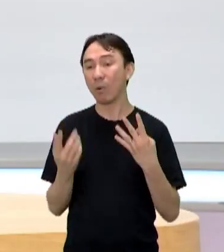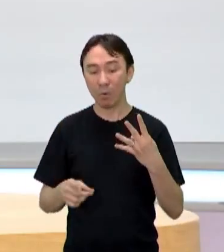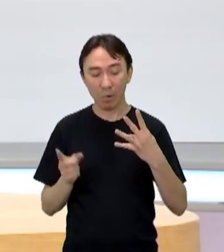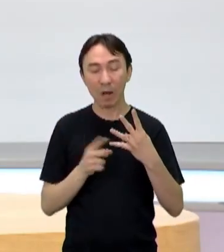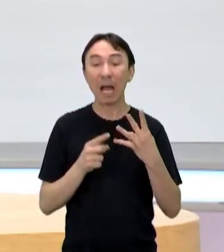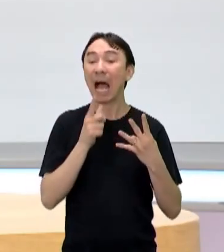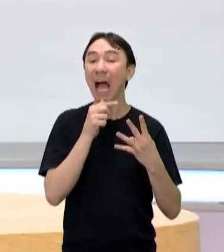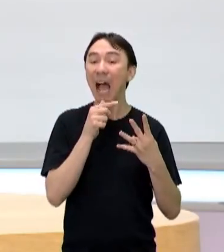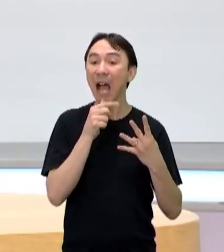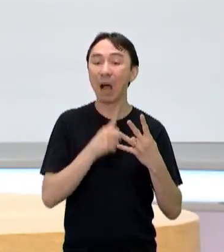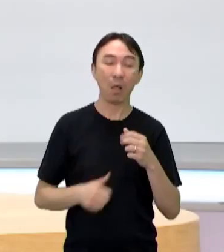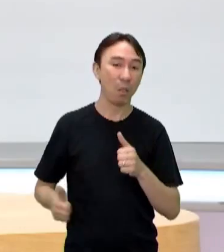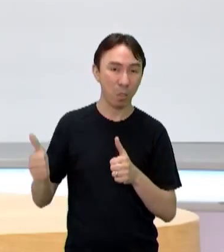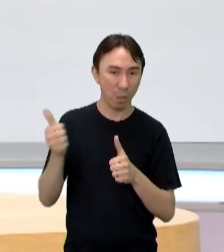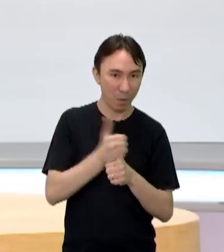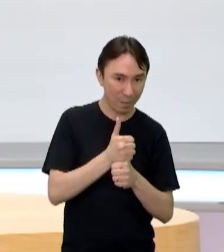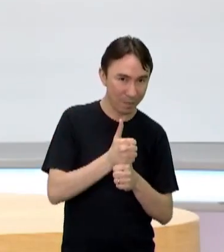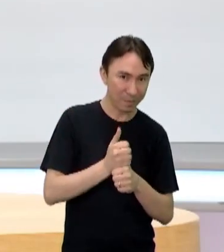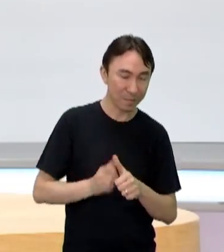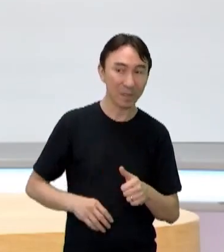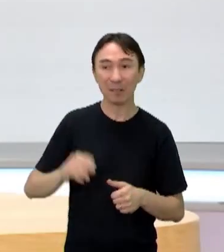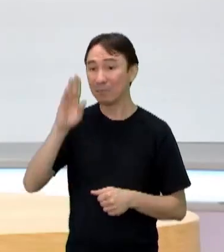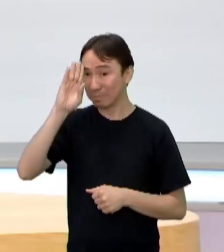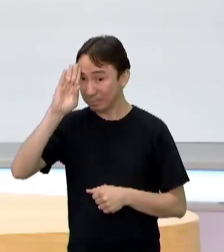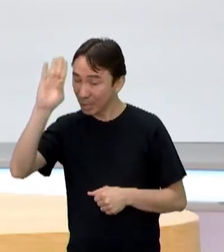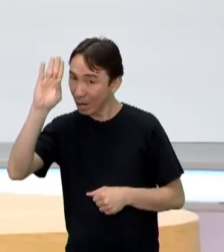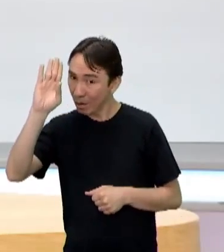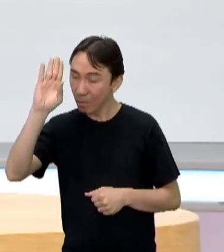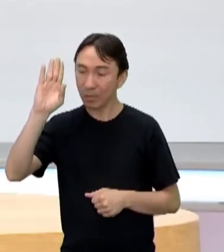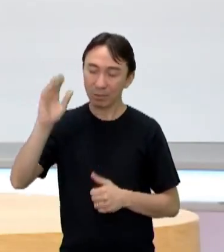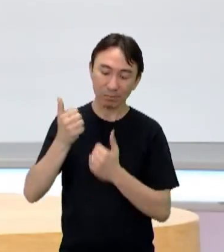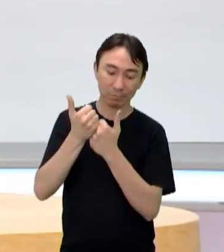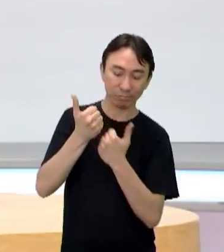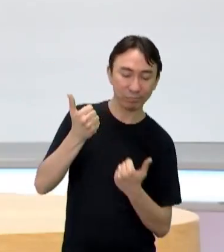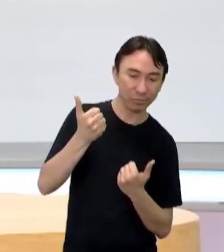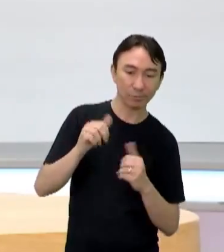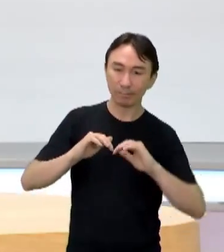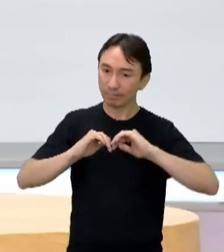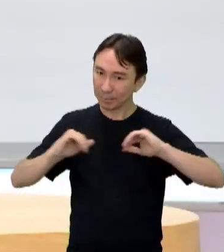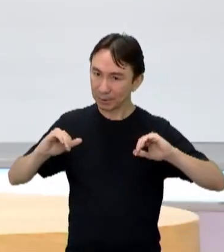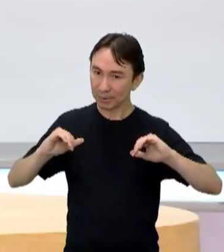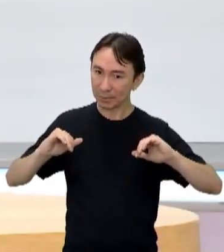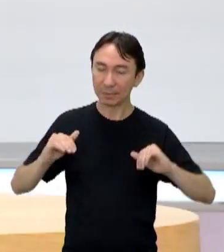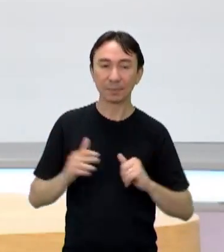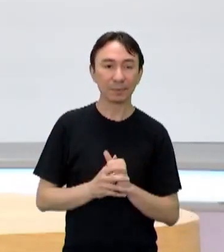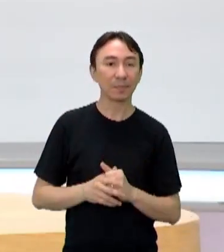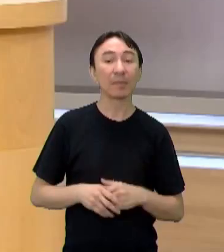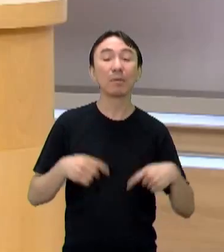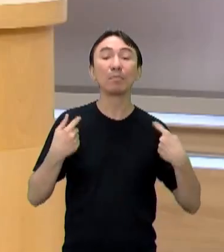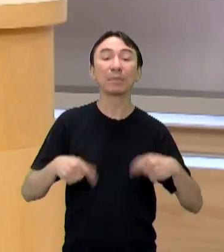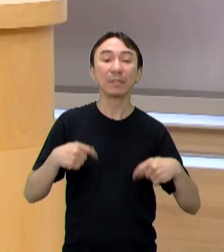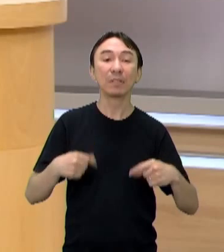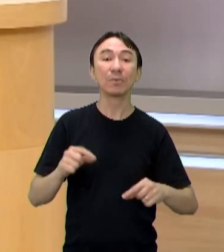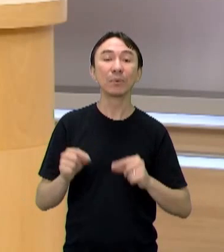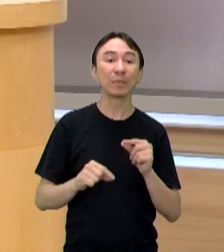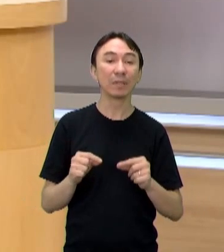aqui? Diferenciar o que é principal e o que é secundário. E o que nós precisamos aqui é da